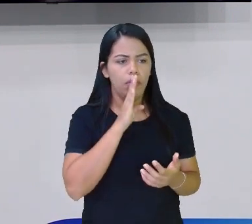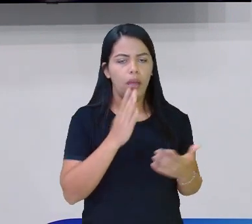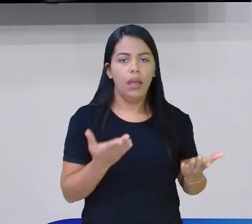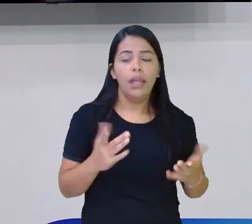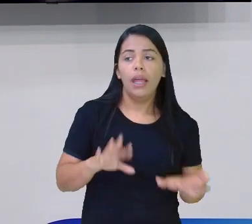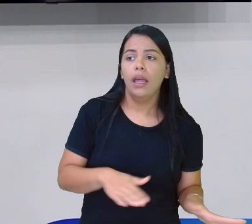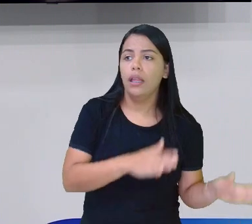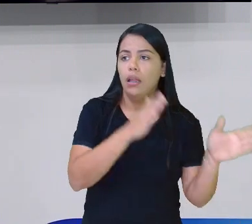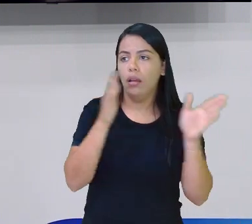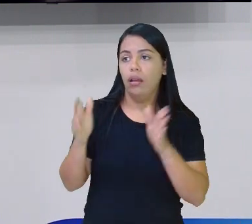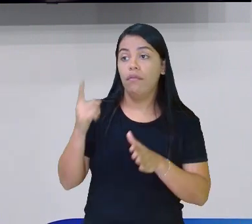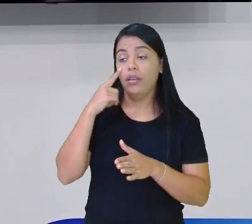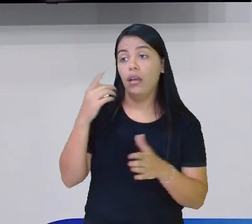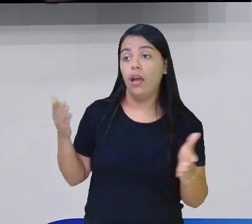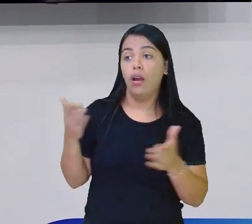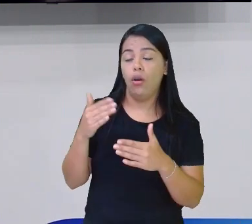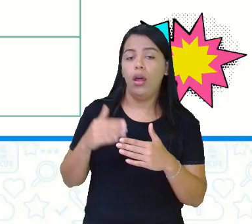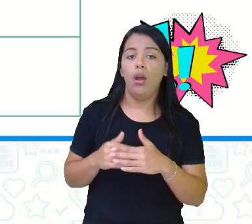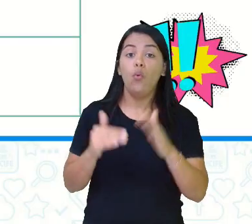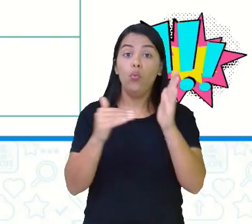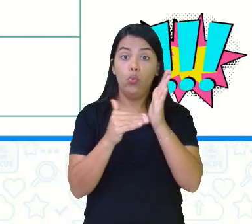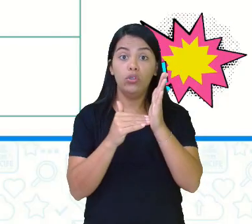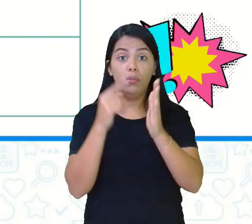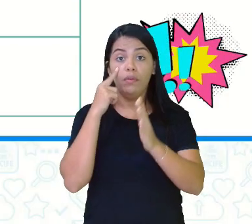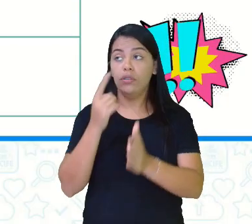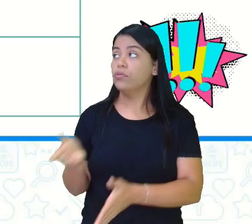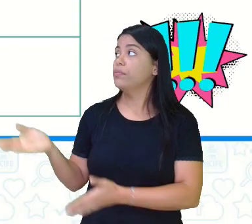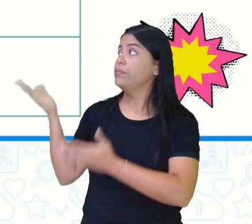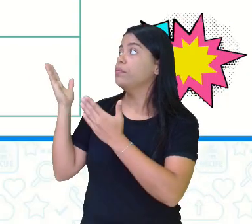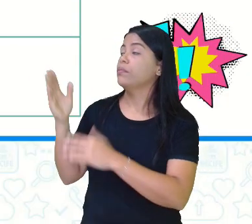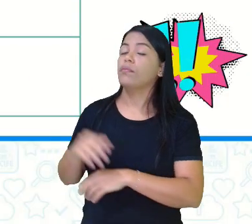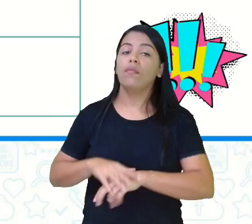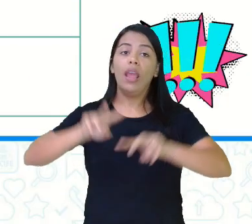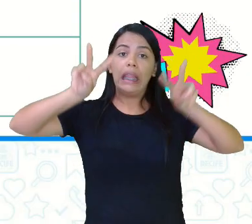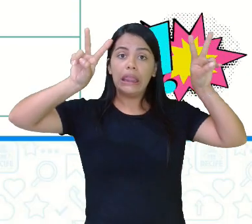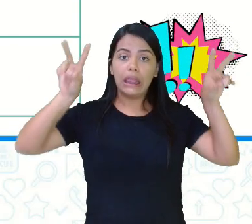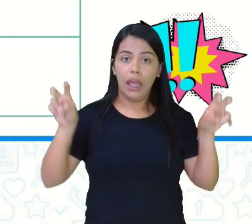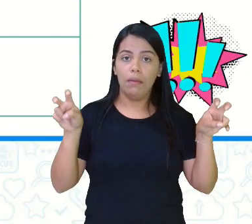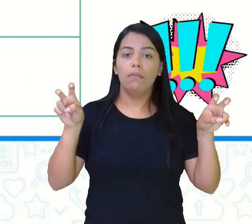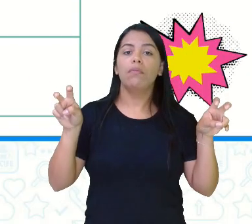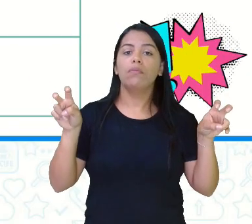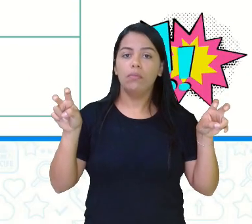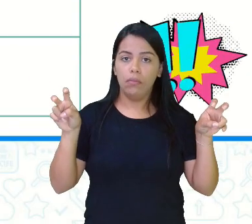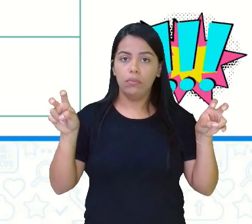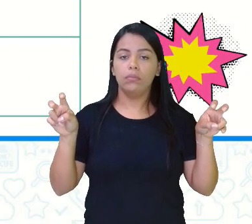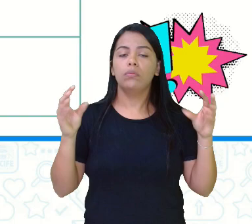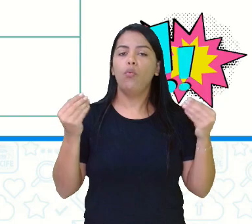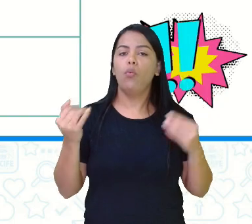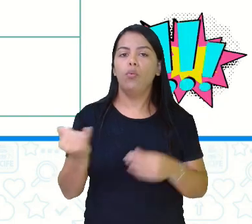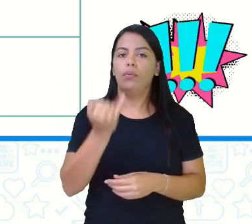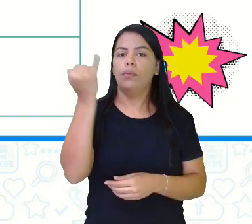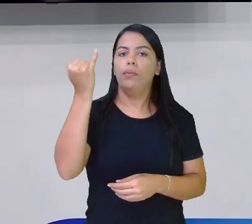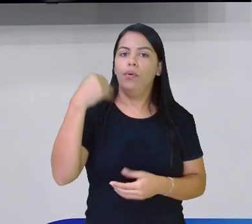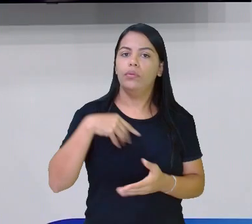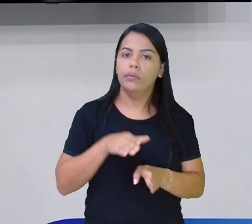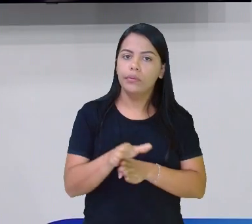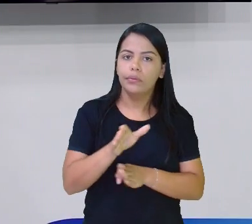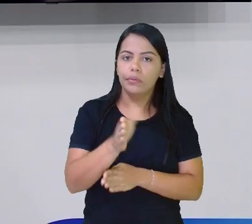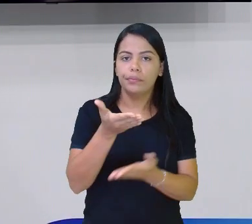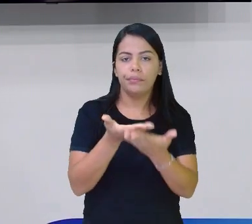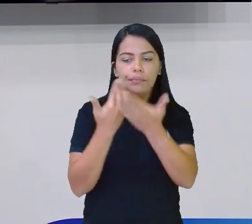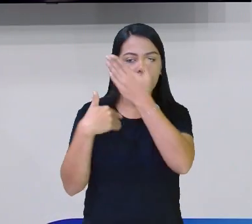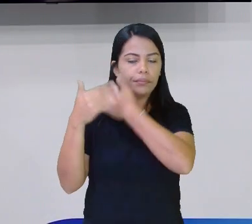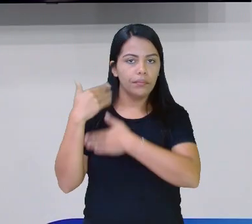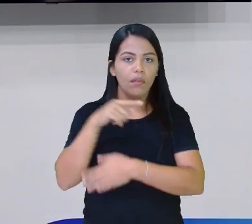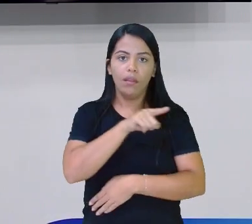eu vou dar uma puladinha aqui para o último item, porque é muito importante, é um tema, tá? Eu dei aqui a sugestão nas aulas